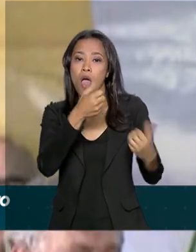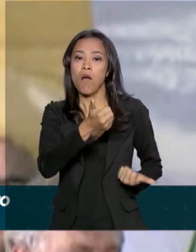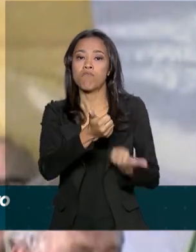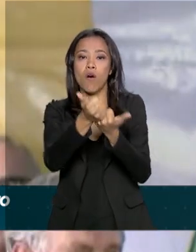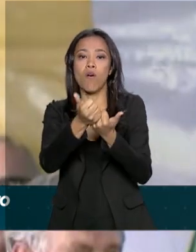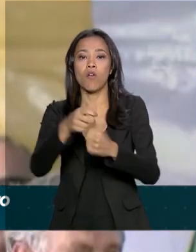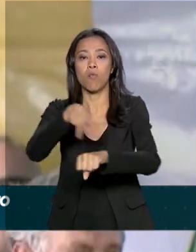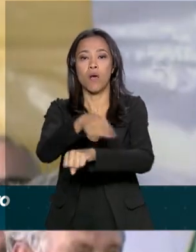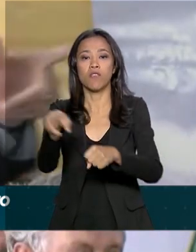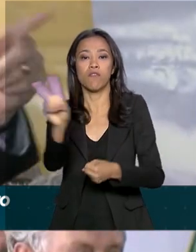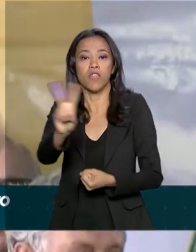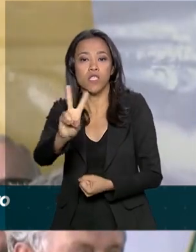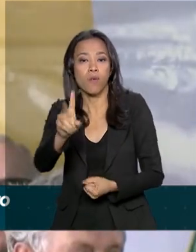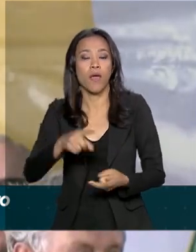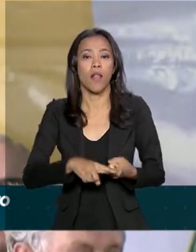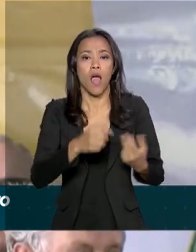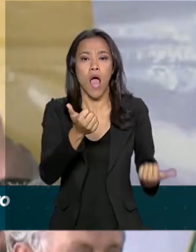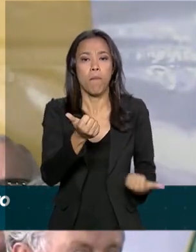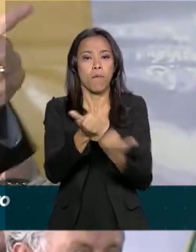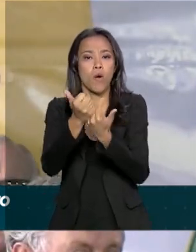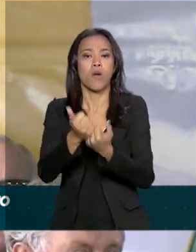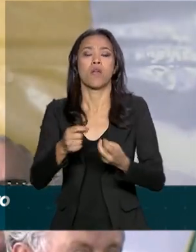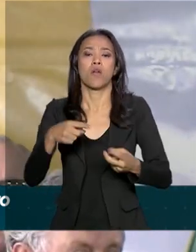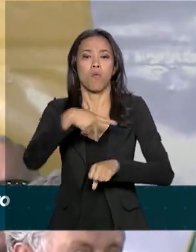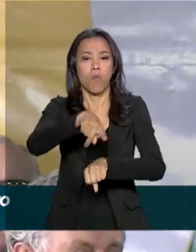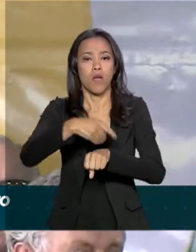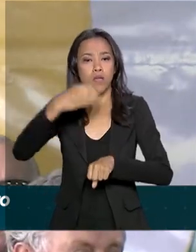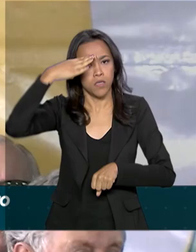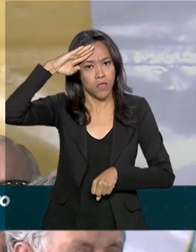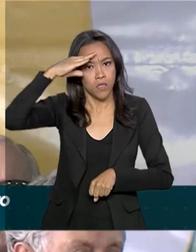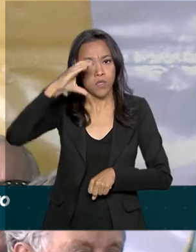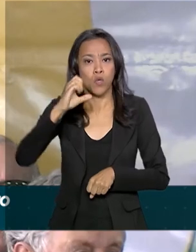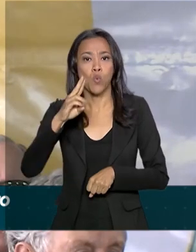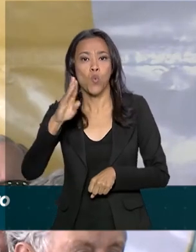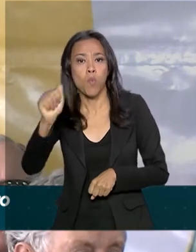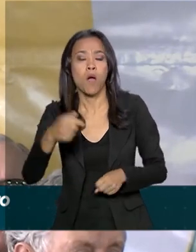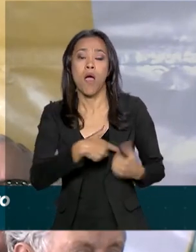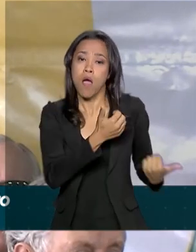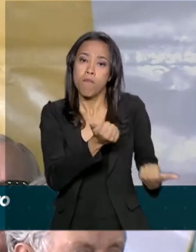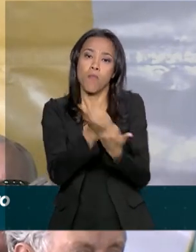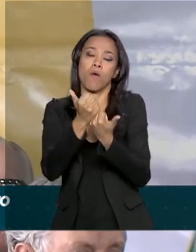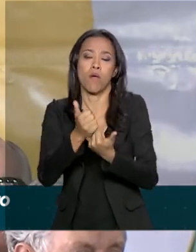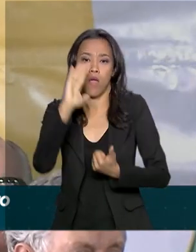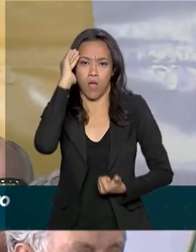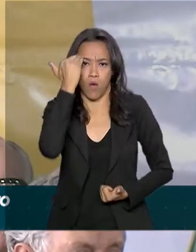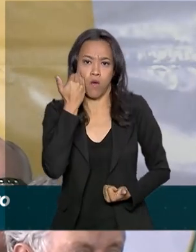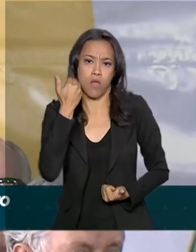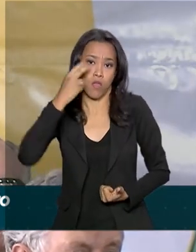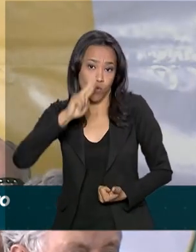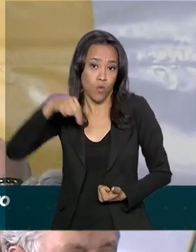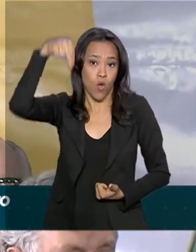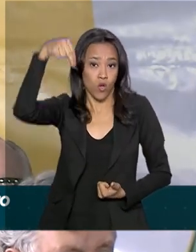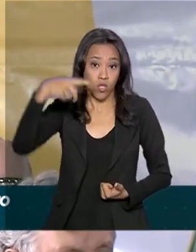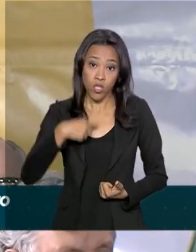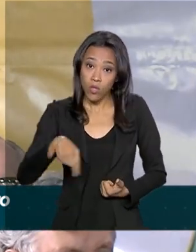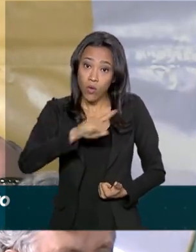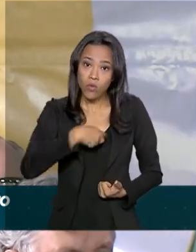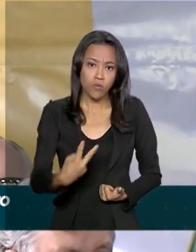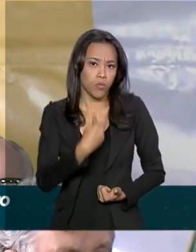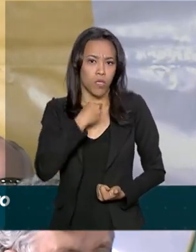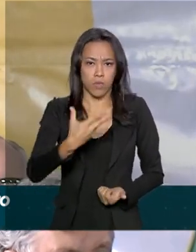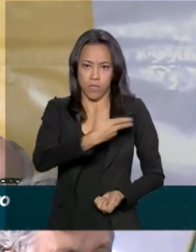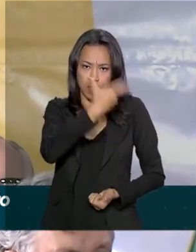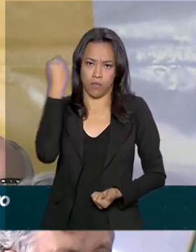Venezuela, o regime, apoia Cuba, apoia a Coreia do Norte. Não podemos esquecer disso.